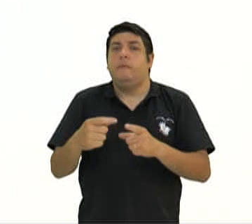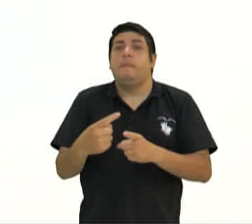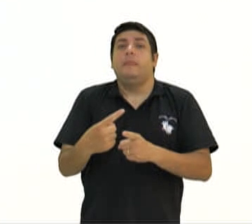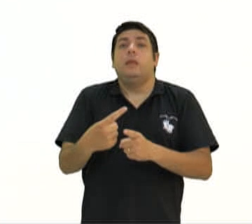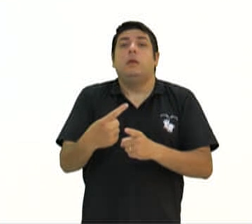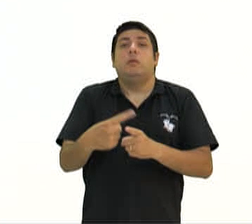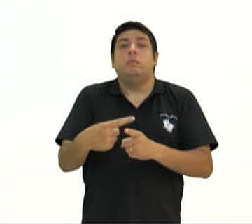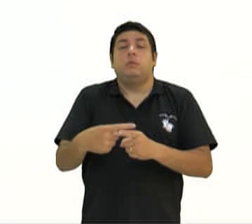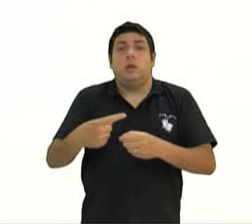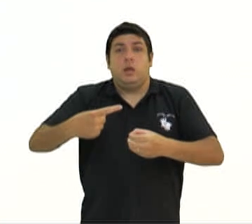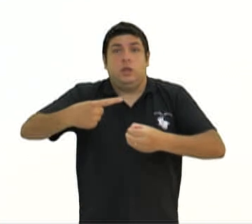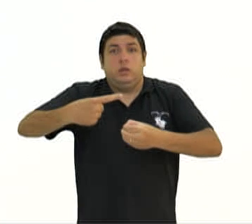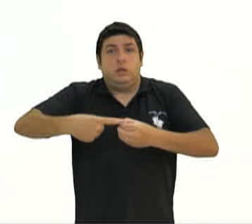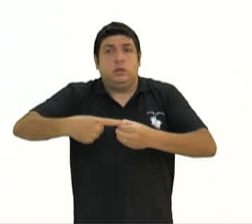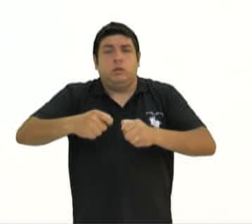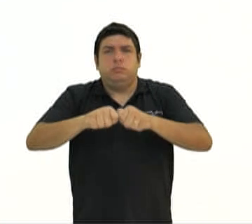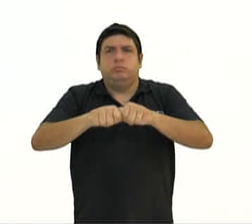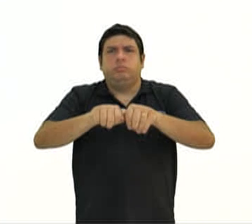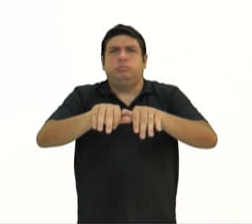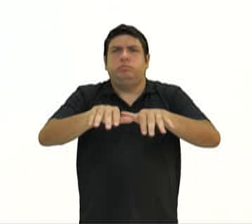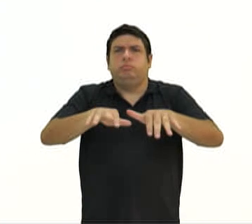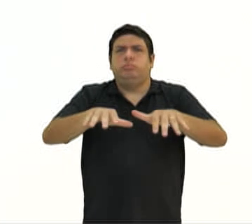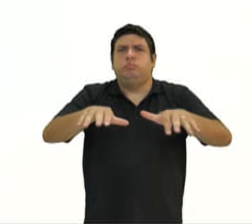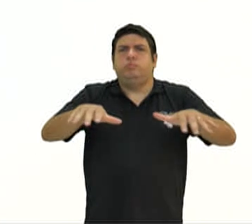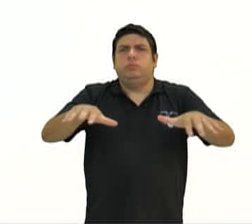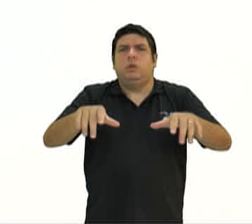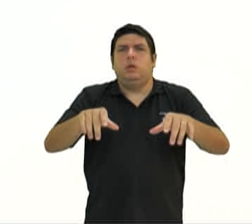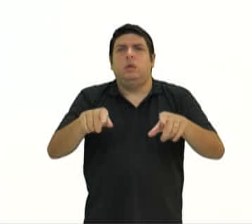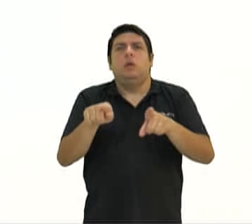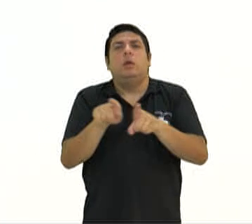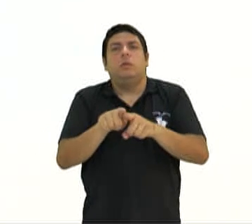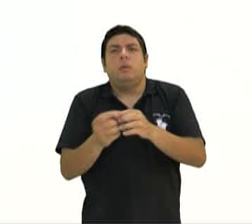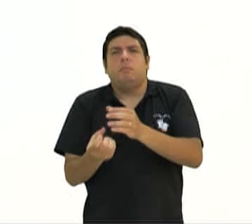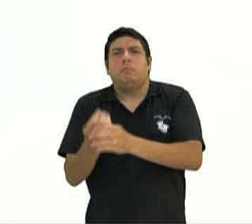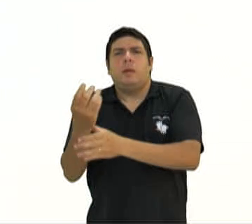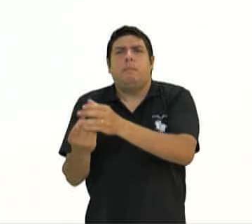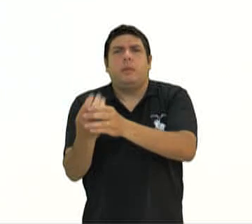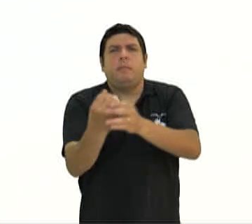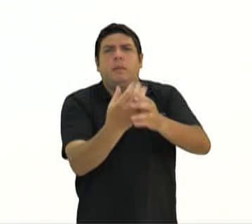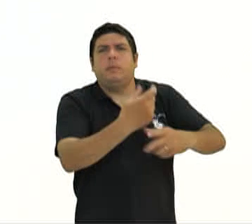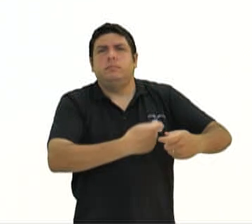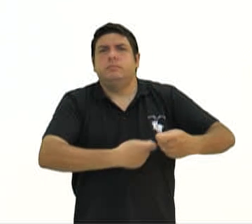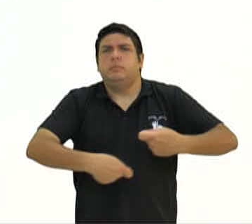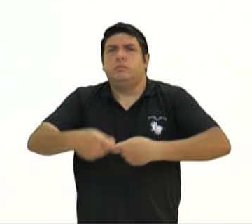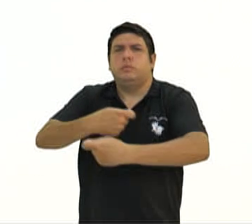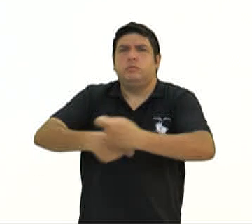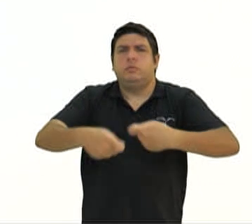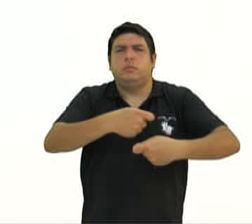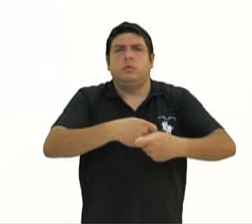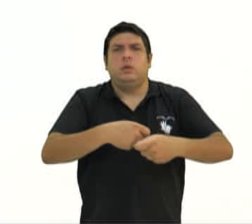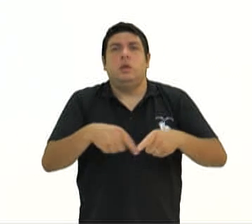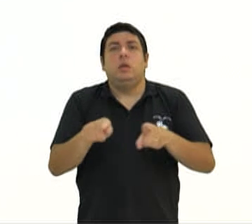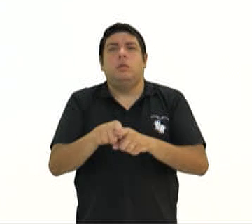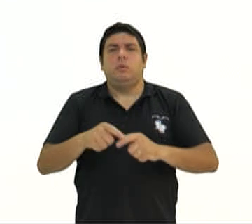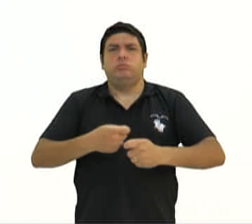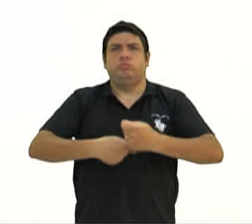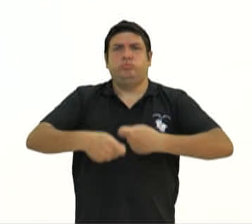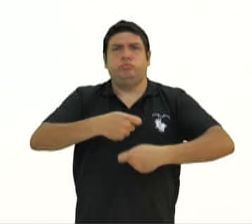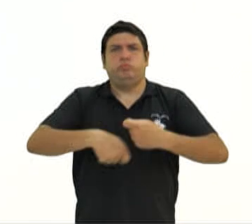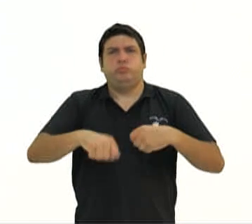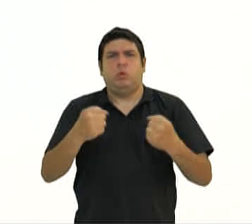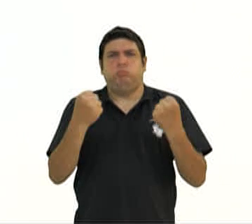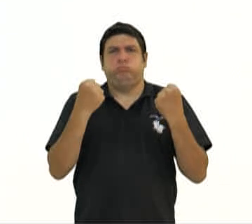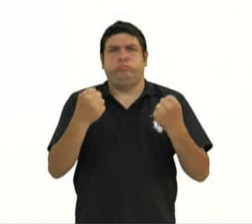expansão das cidades, a formação de grandes centros comerciais e proporciona o crescimento da economia, além de gerar